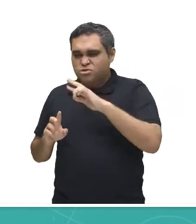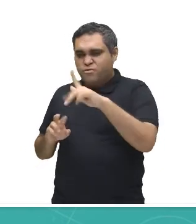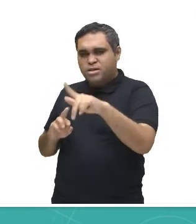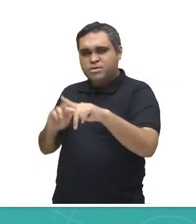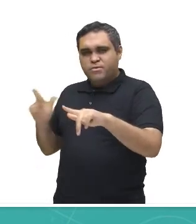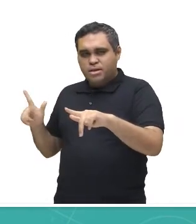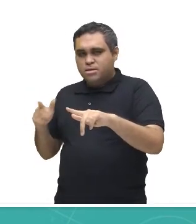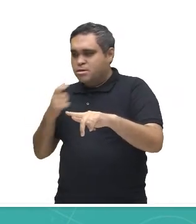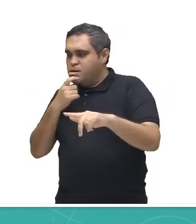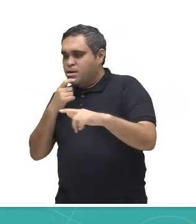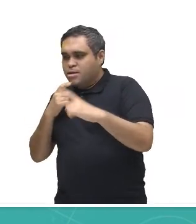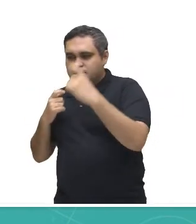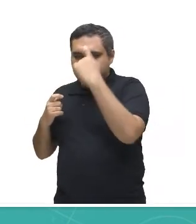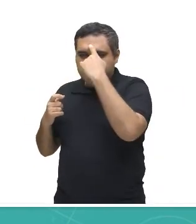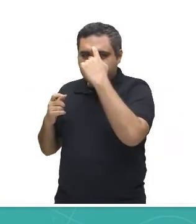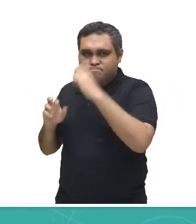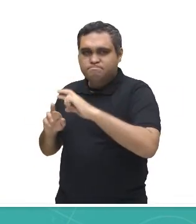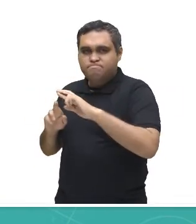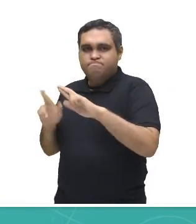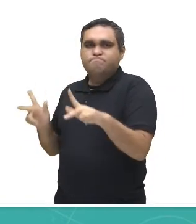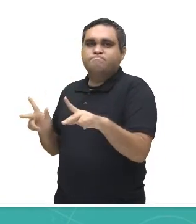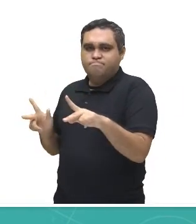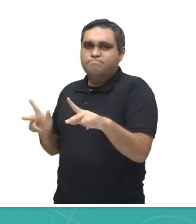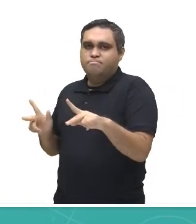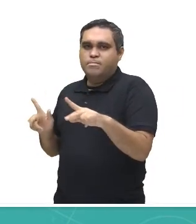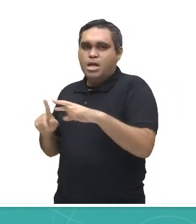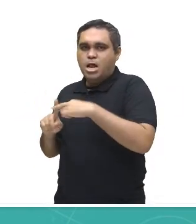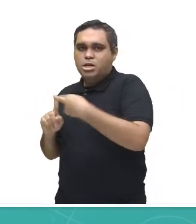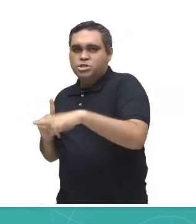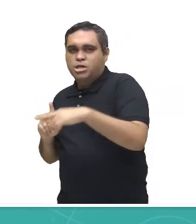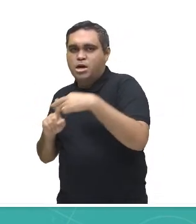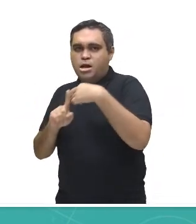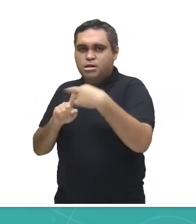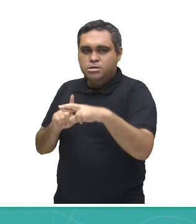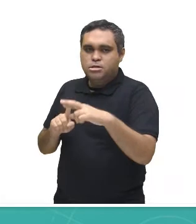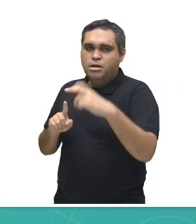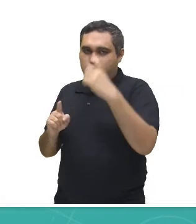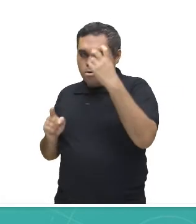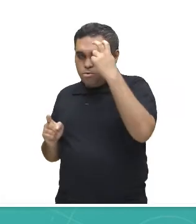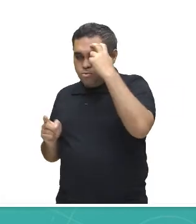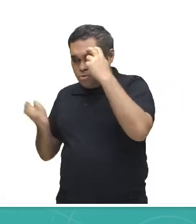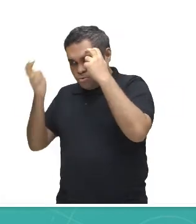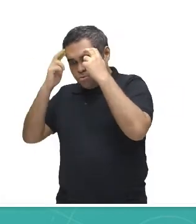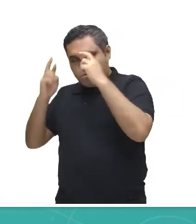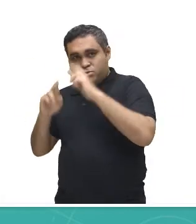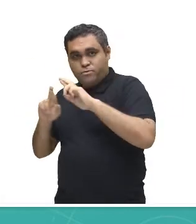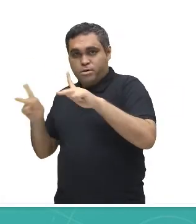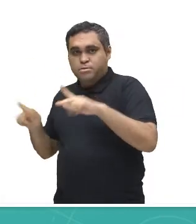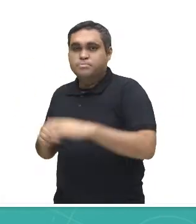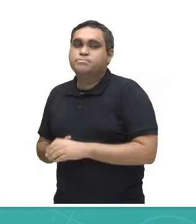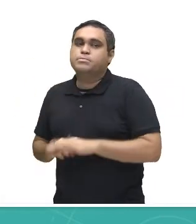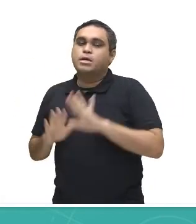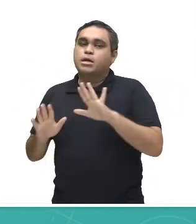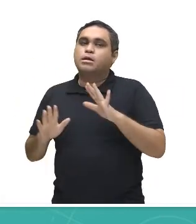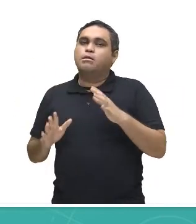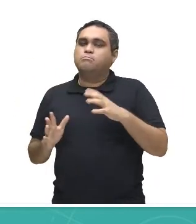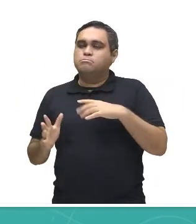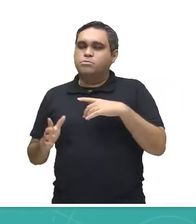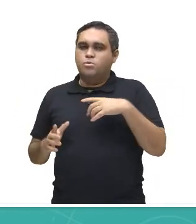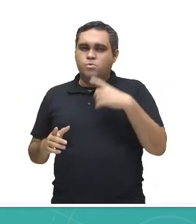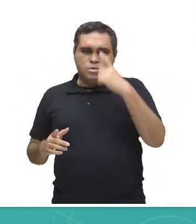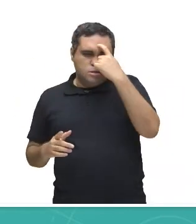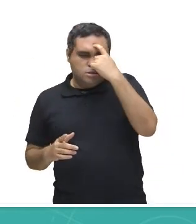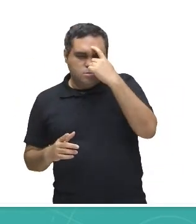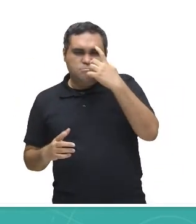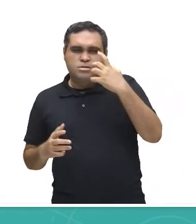aqui, levando à revolta dos soldados indianos. E o estopim, o centro dessa revolta, vai